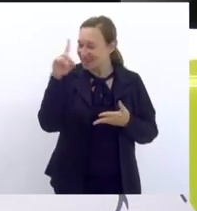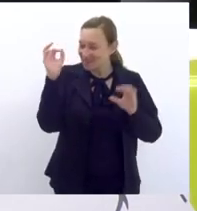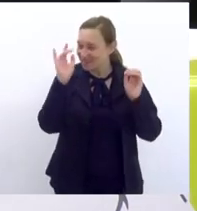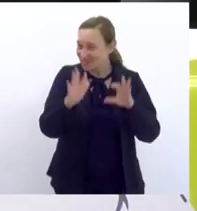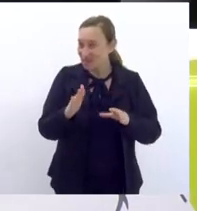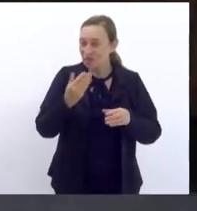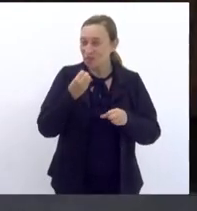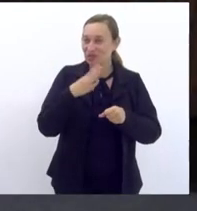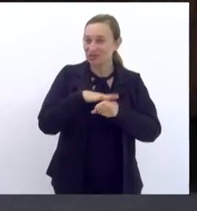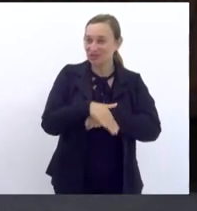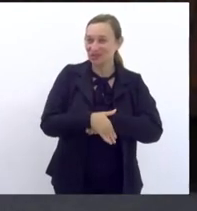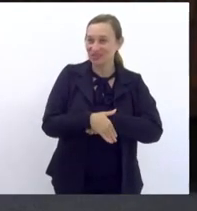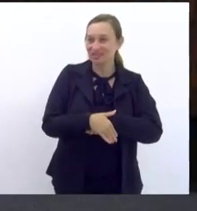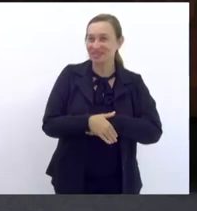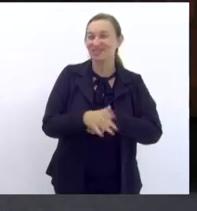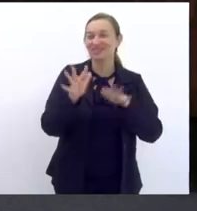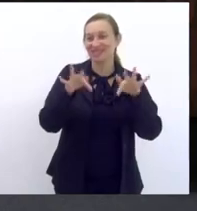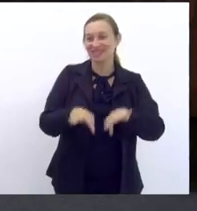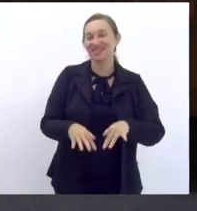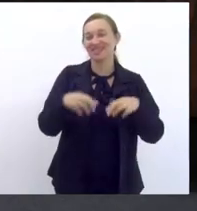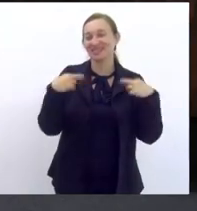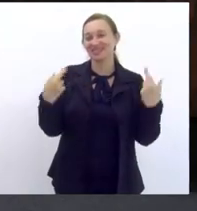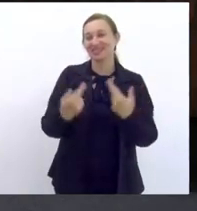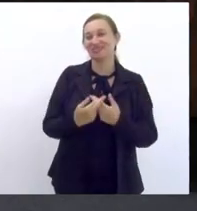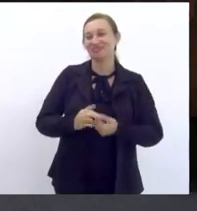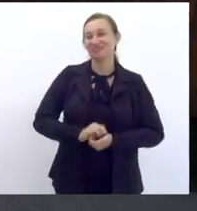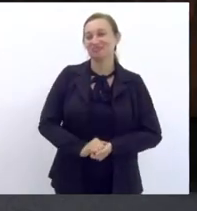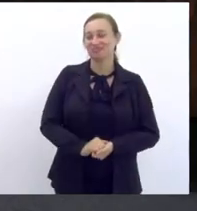noite declara encerrar